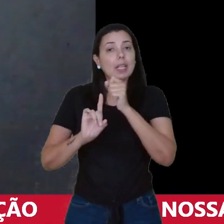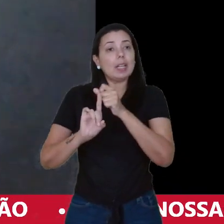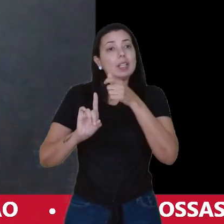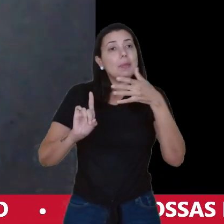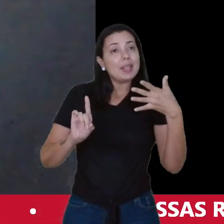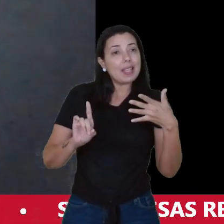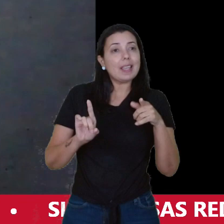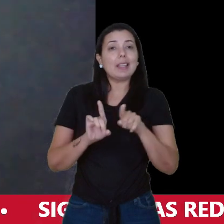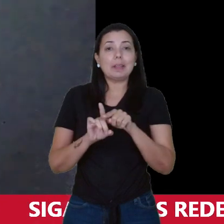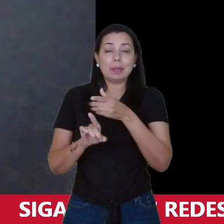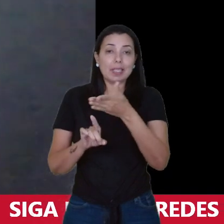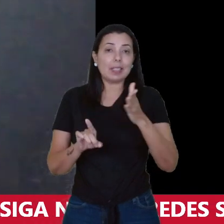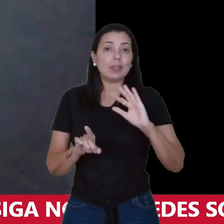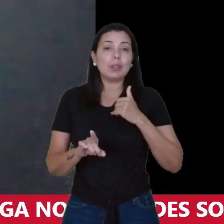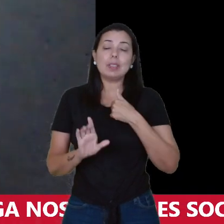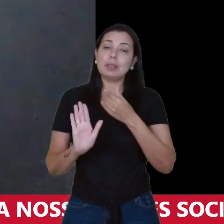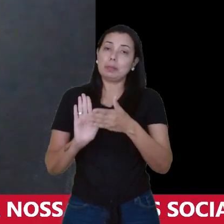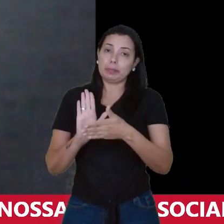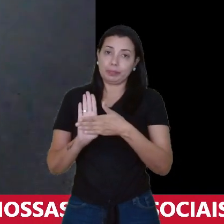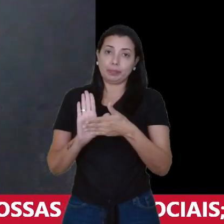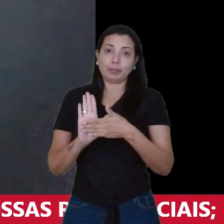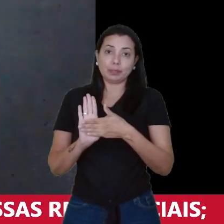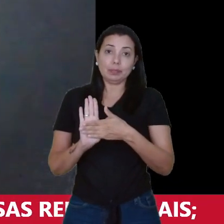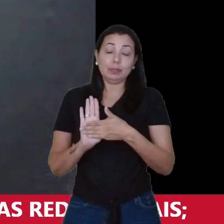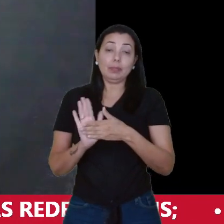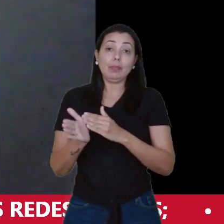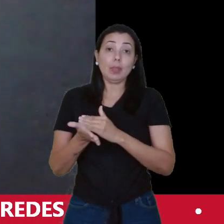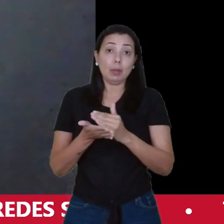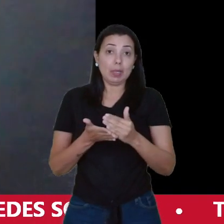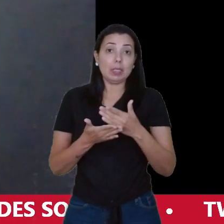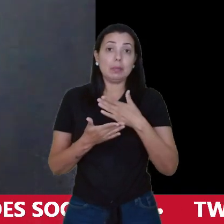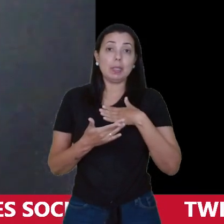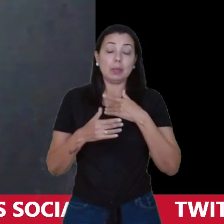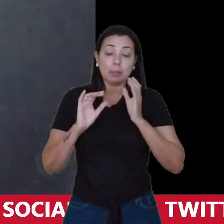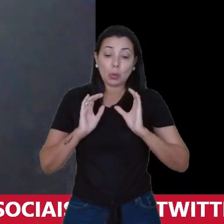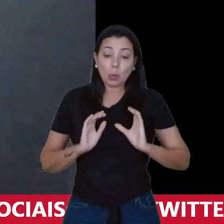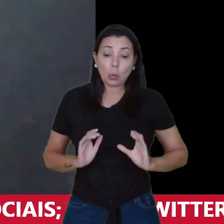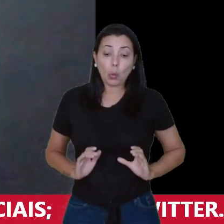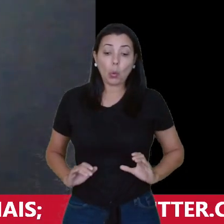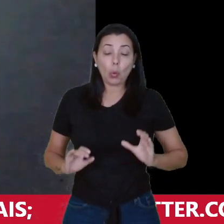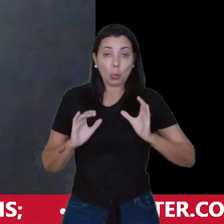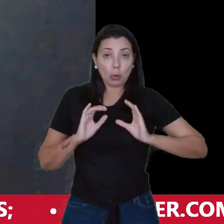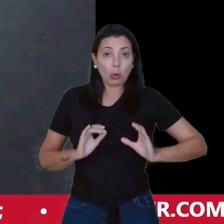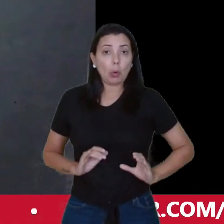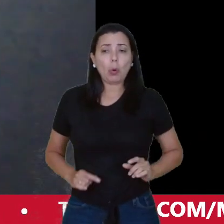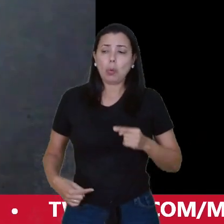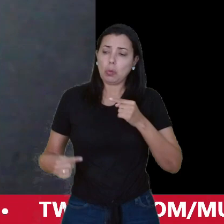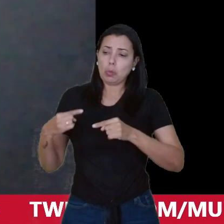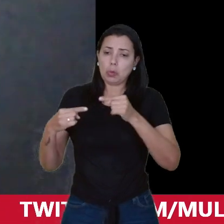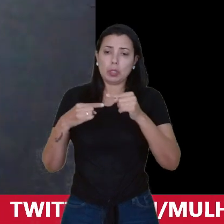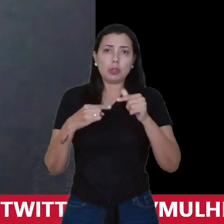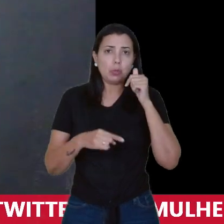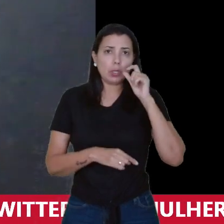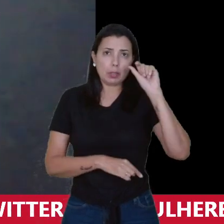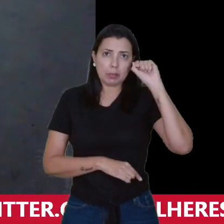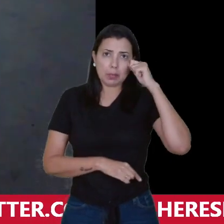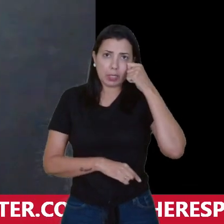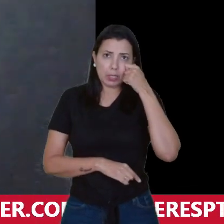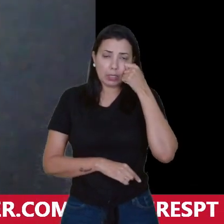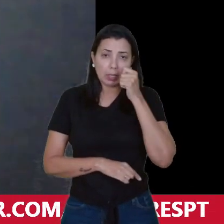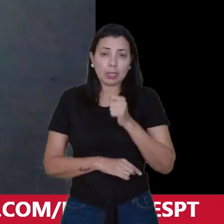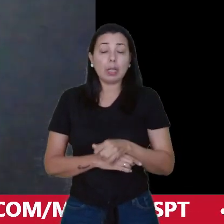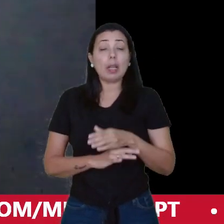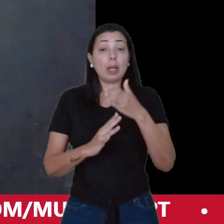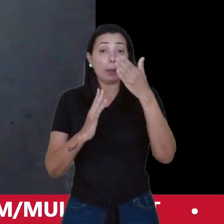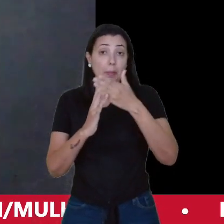LGBTQIA+, e que essas nossas pautas, que passam muito pelo meu corpo, que é um corpo muito político, né, de uma mulher preta, bissexual,